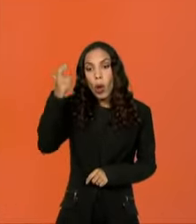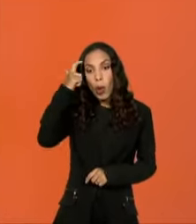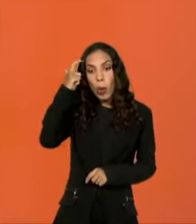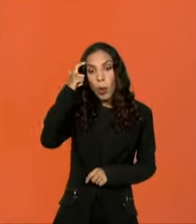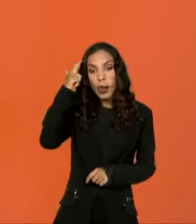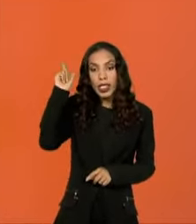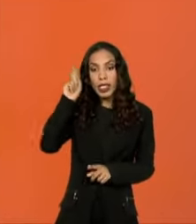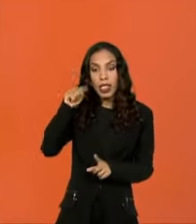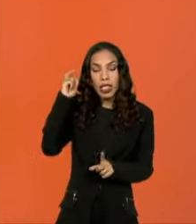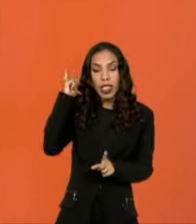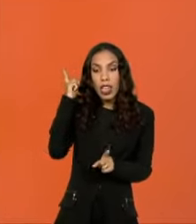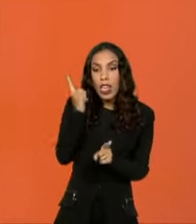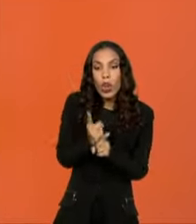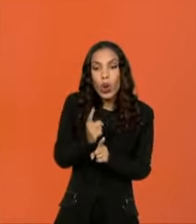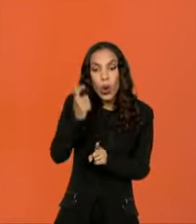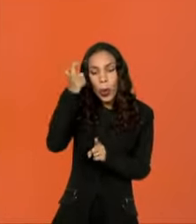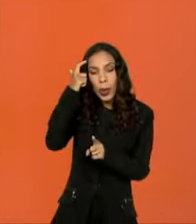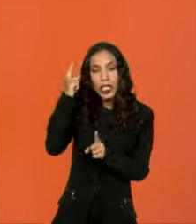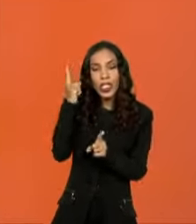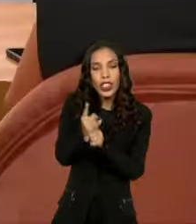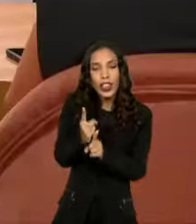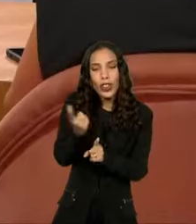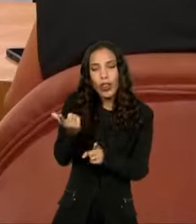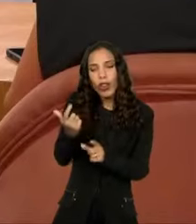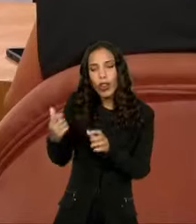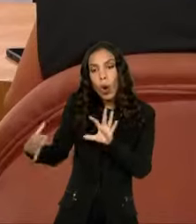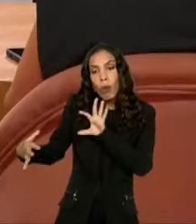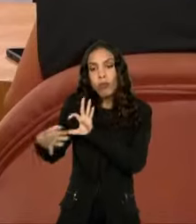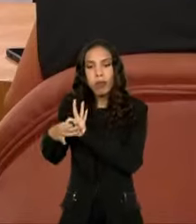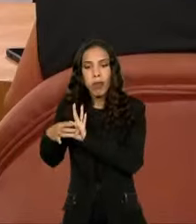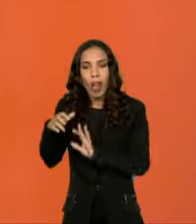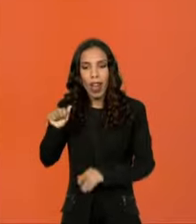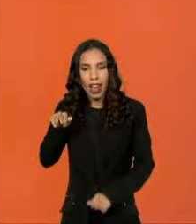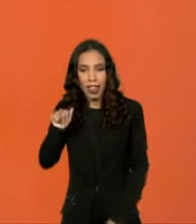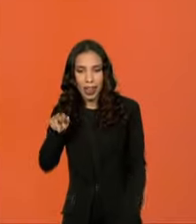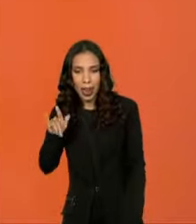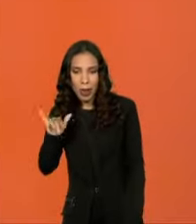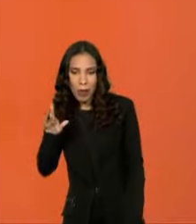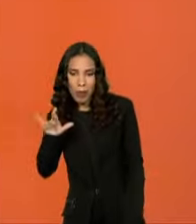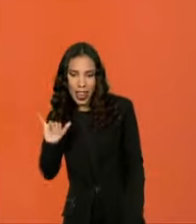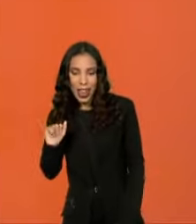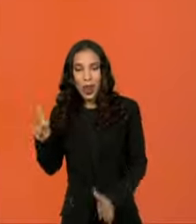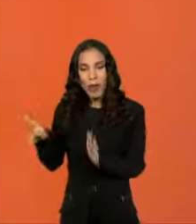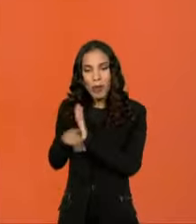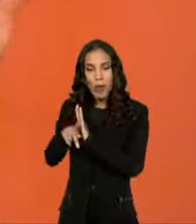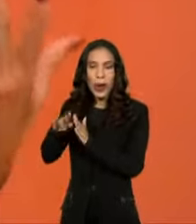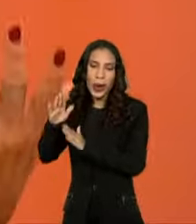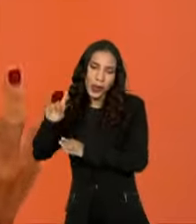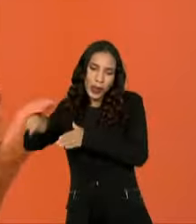o encontro fazendo um mix ali com a Ana Maria. Claro. Que era um programa que tinha a parte mais culinária.